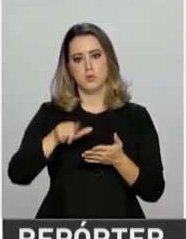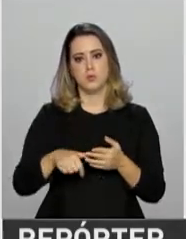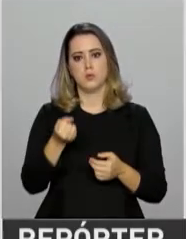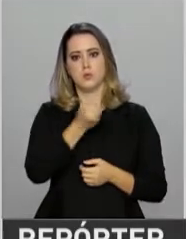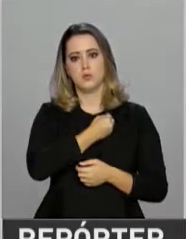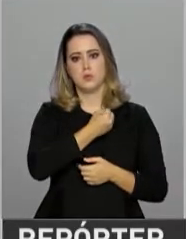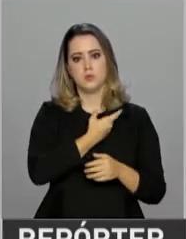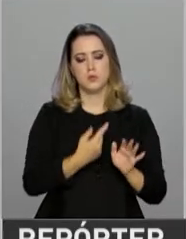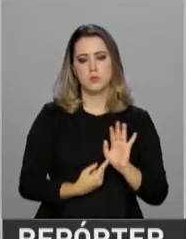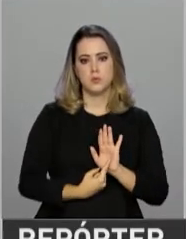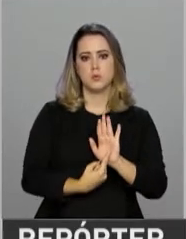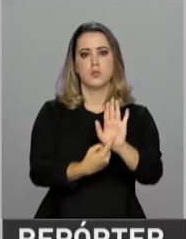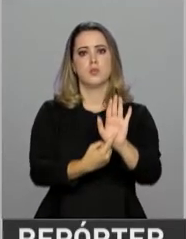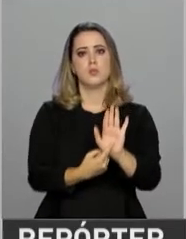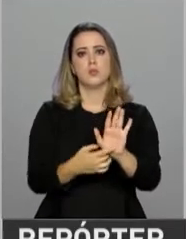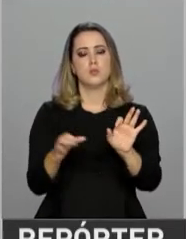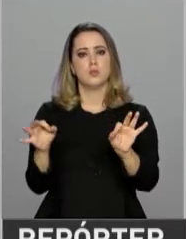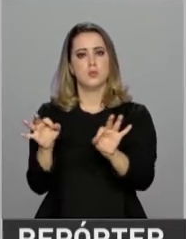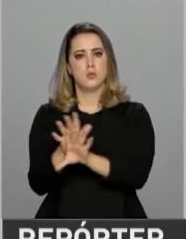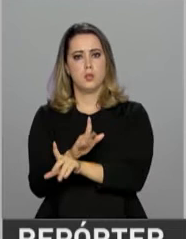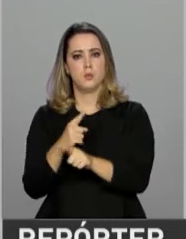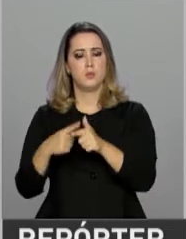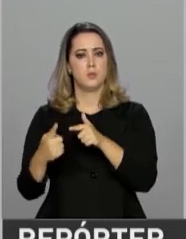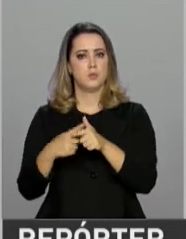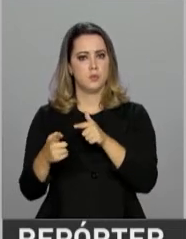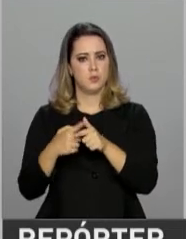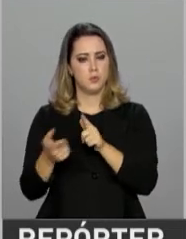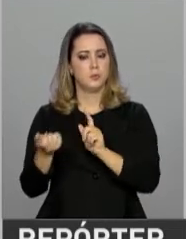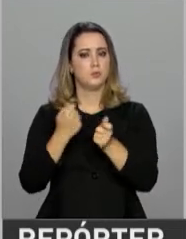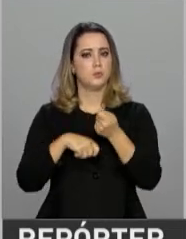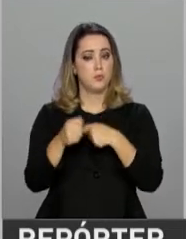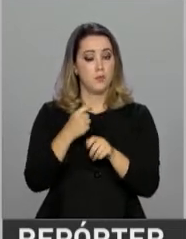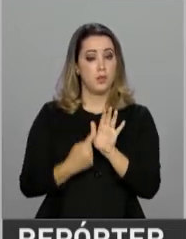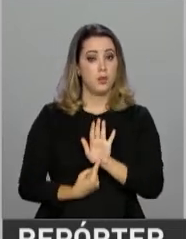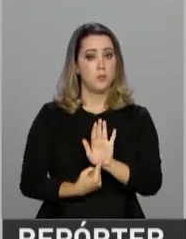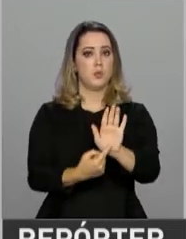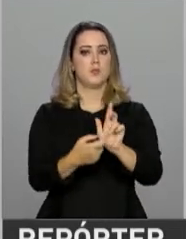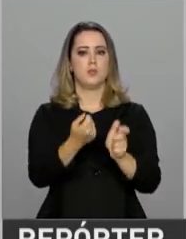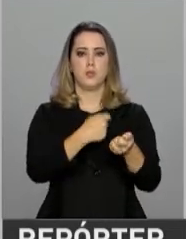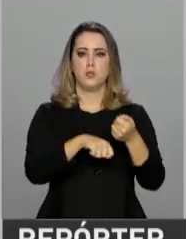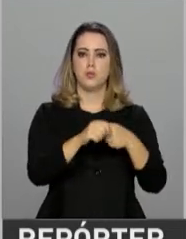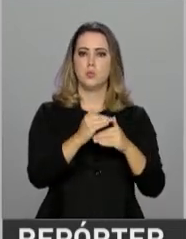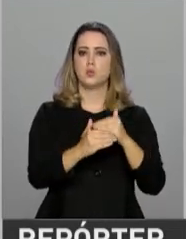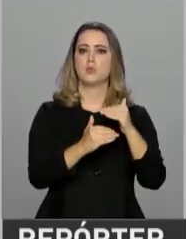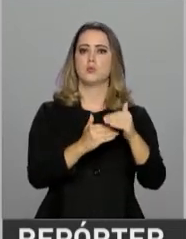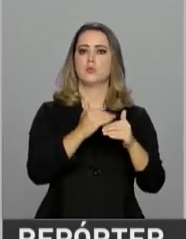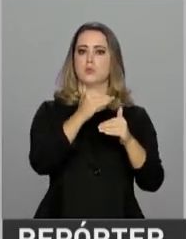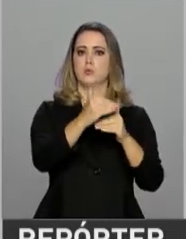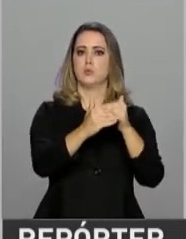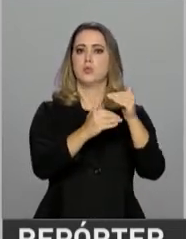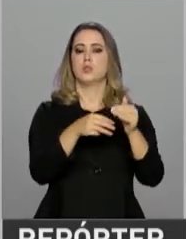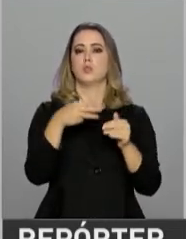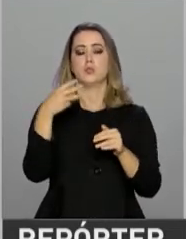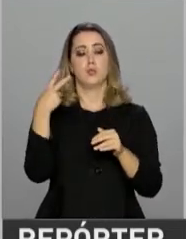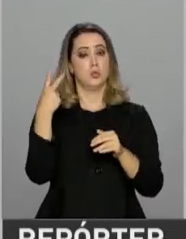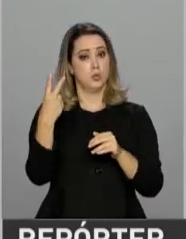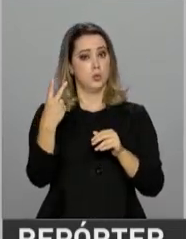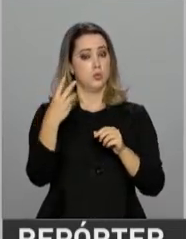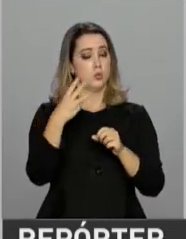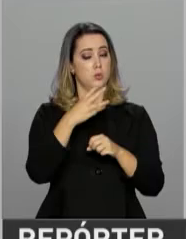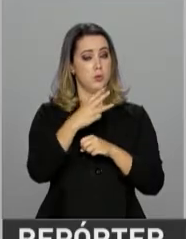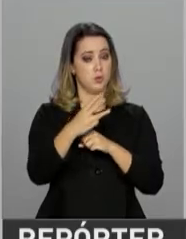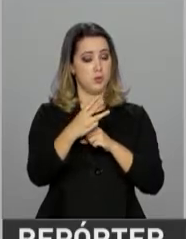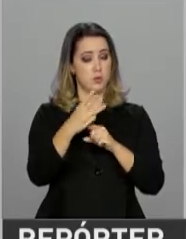demonstram que a recessão foi revertida e que mostram que a economia brasileira já cresce por dois trimestres consecutivos